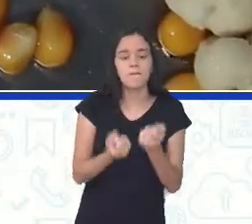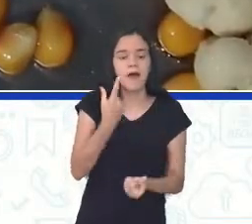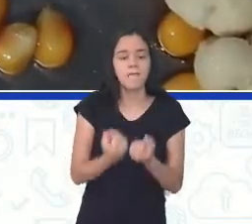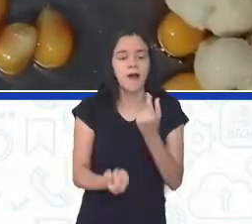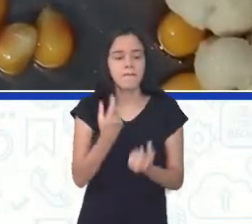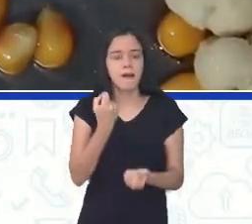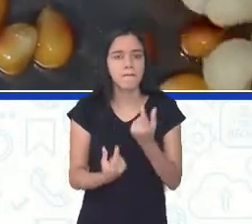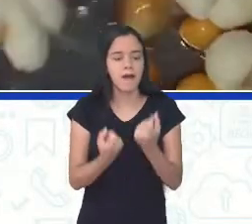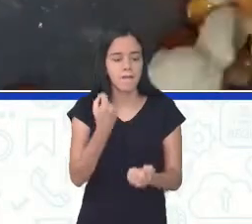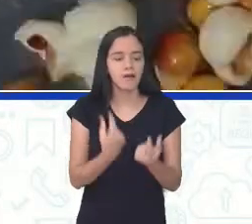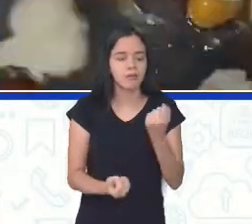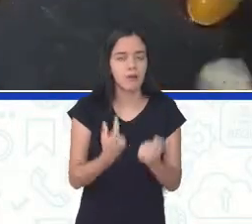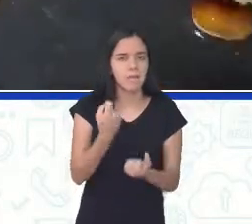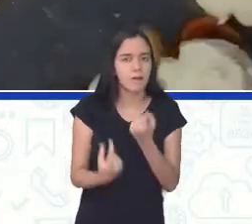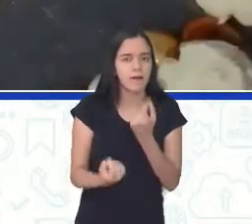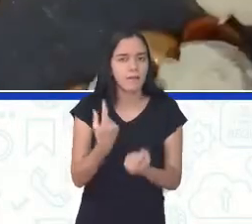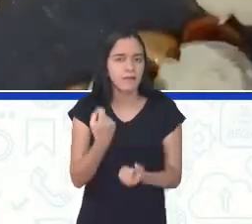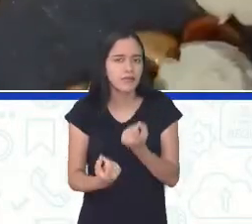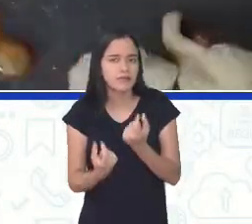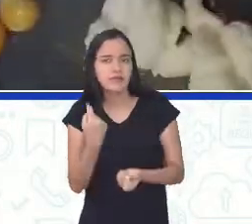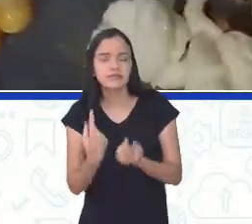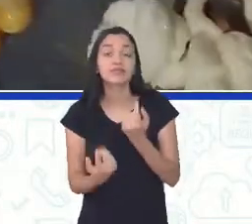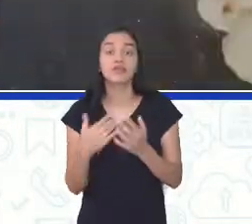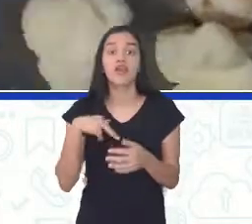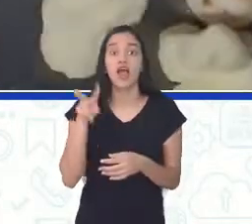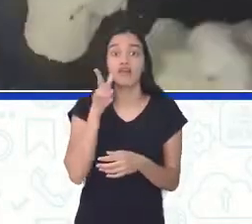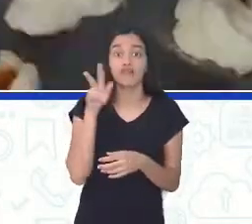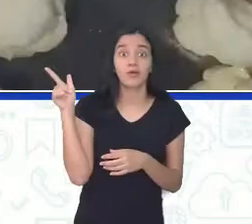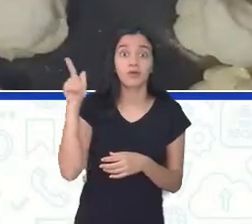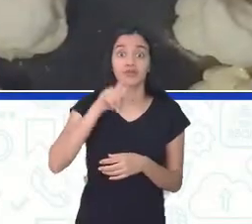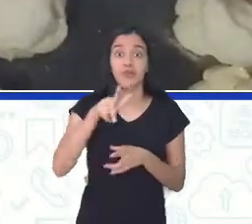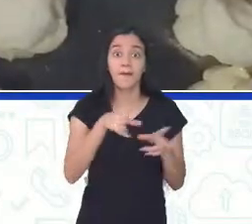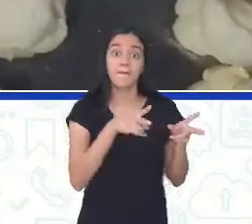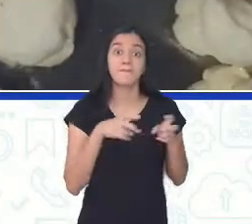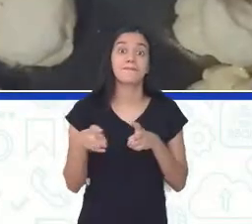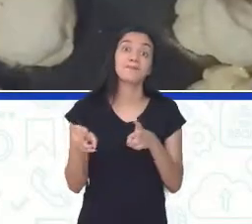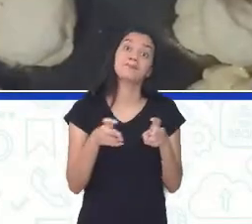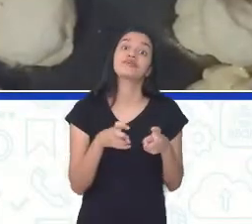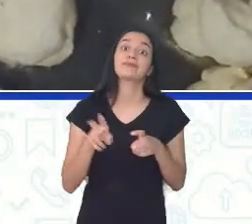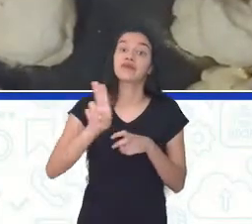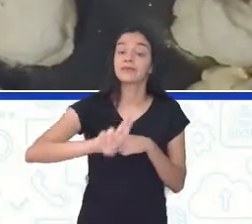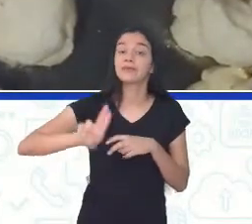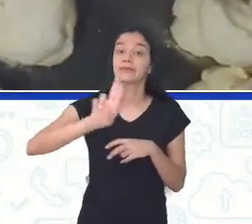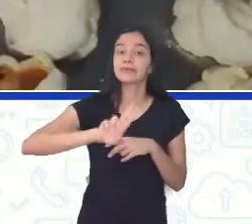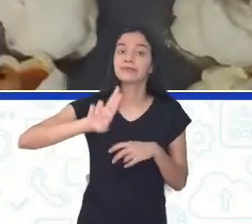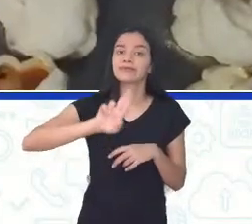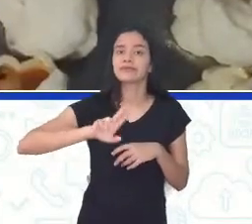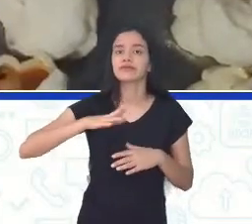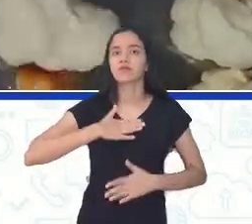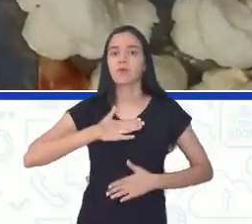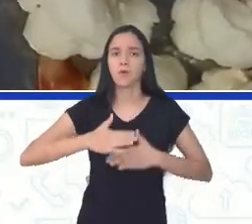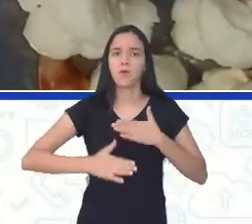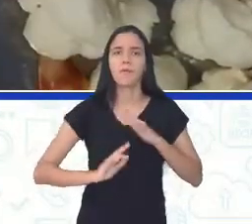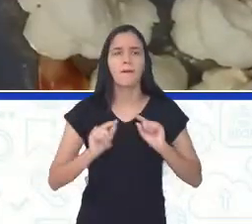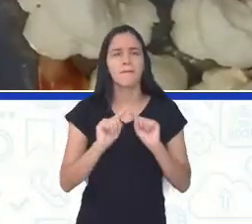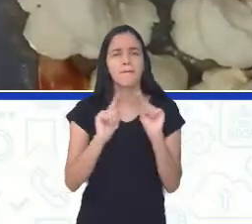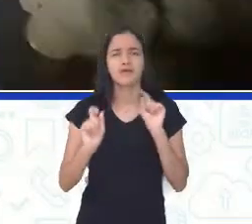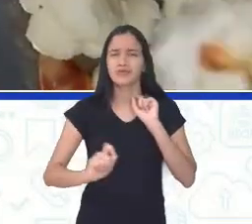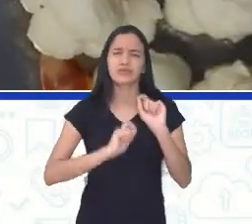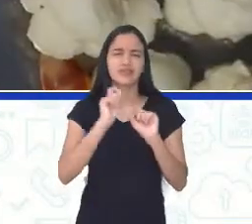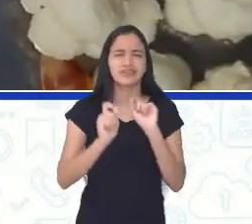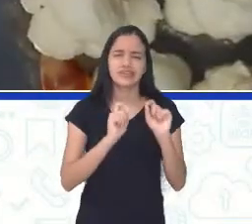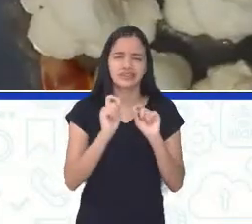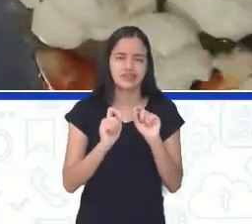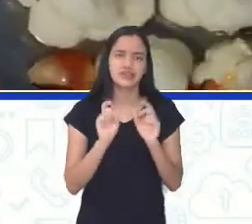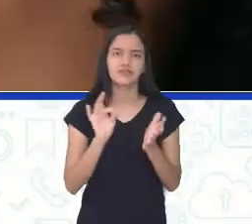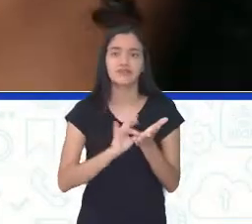estouraram. Então vejam quantas coisas a gente conseguiu perceber utilizando o nosso corpo. Mas o que é isso de